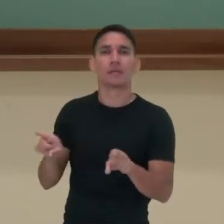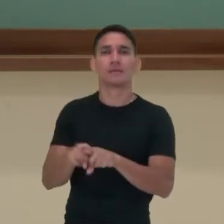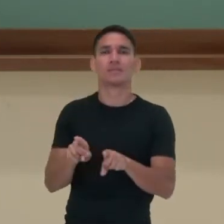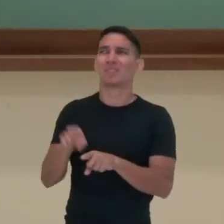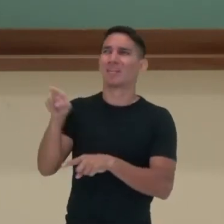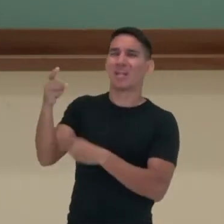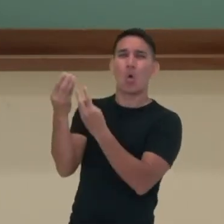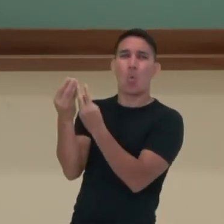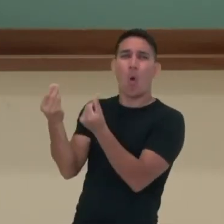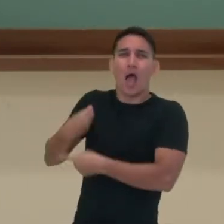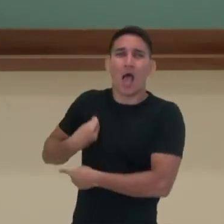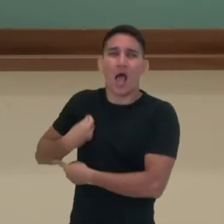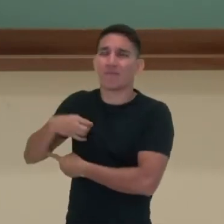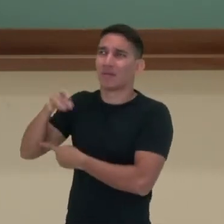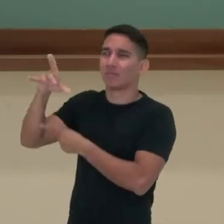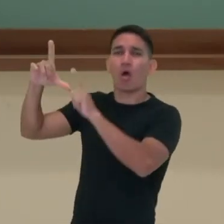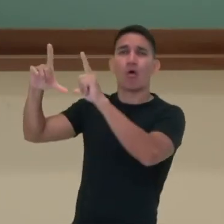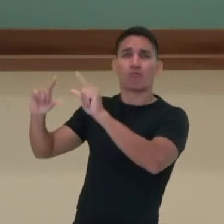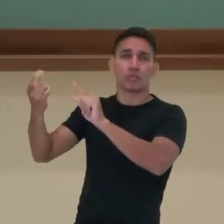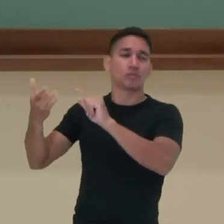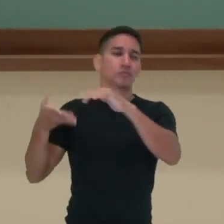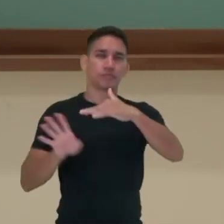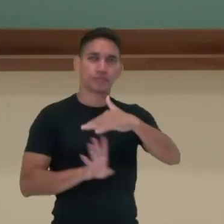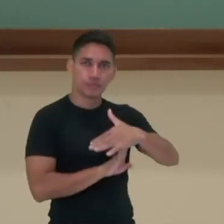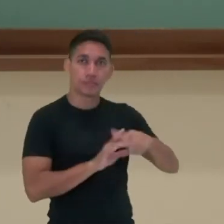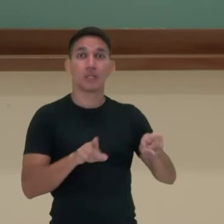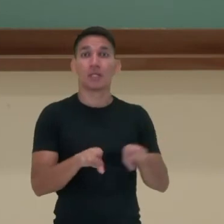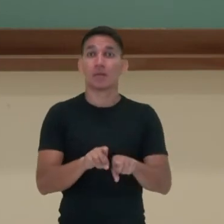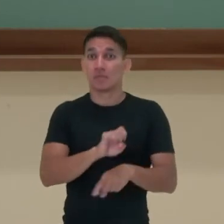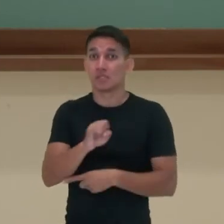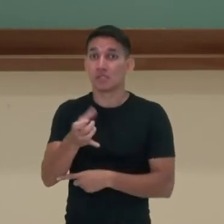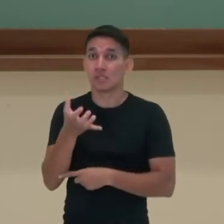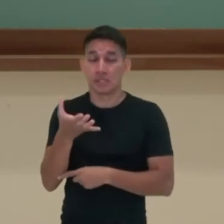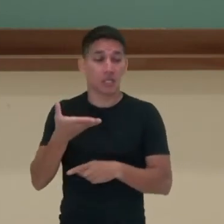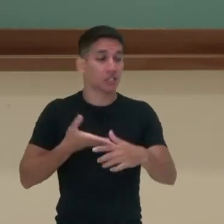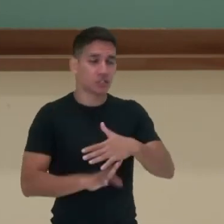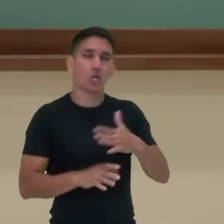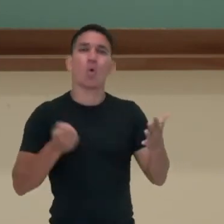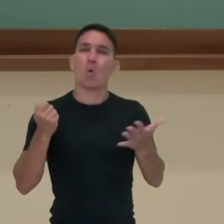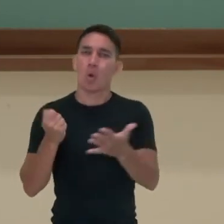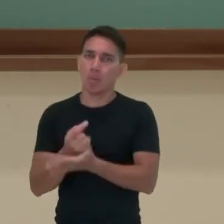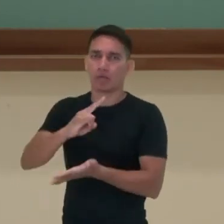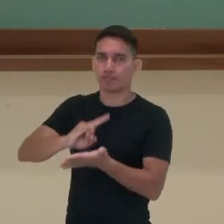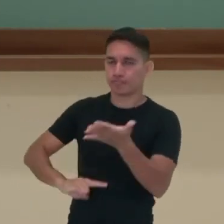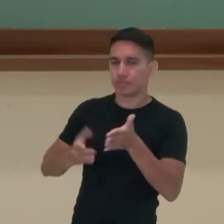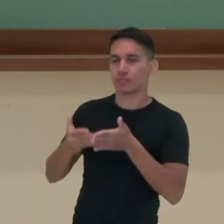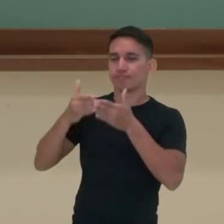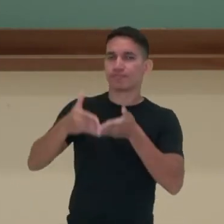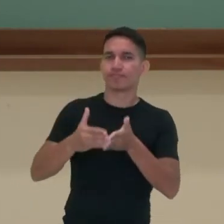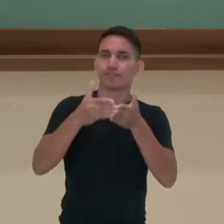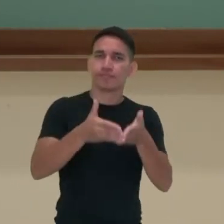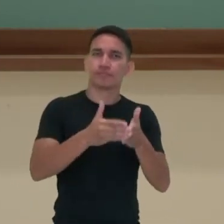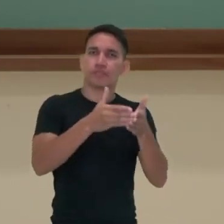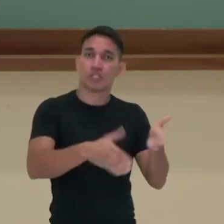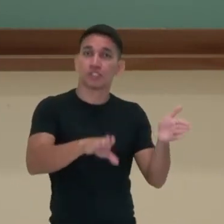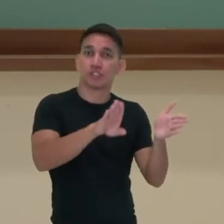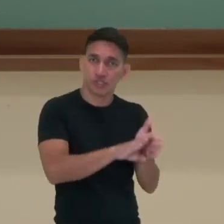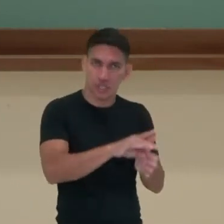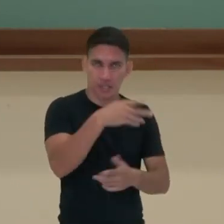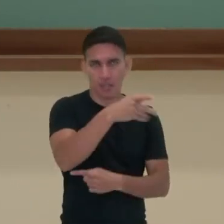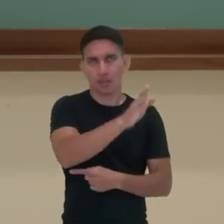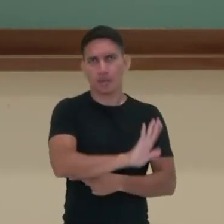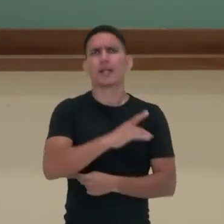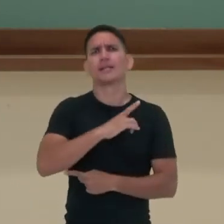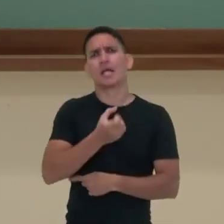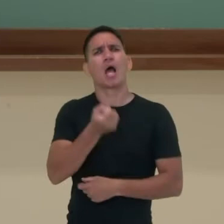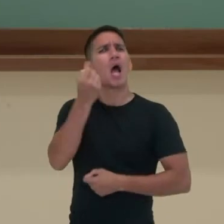no seu país, quem tinha condições comprava passagem de navio e vinha de navio para o Brasil, né? Inclusive, tivemos